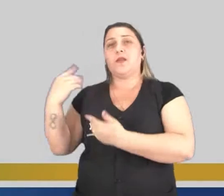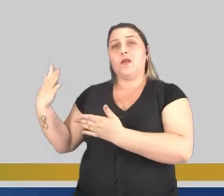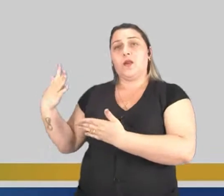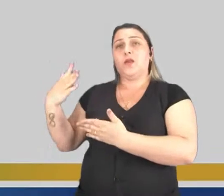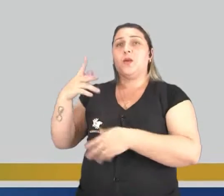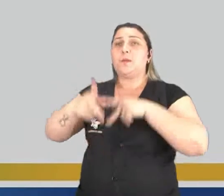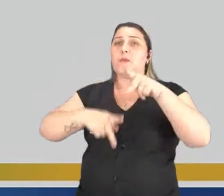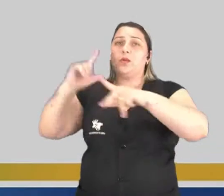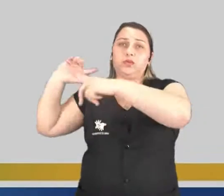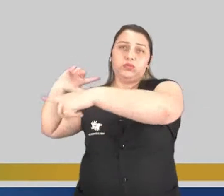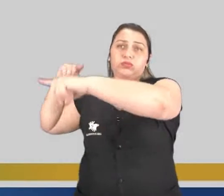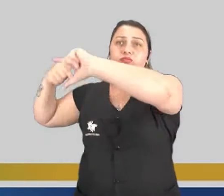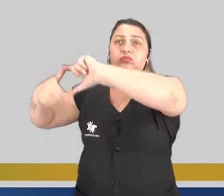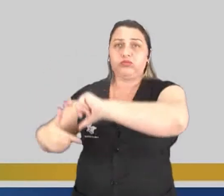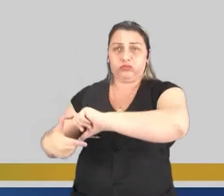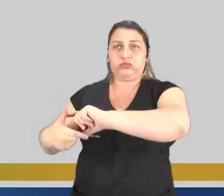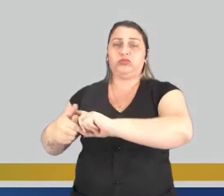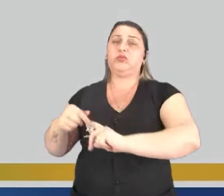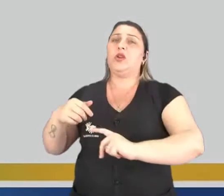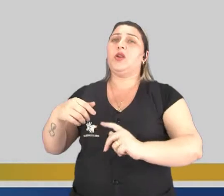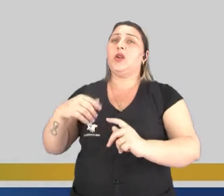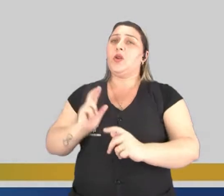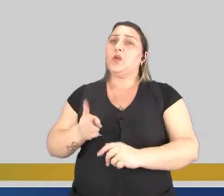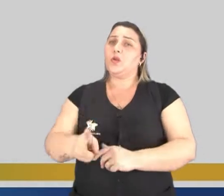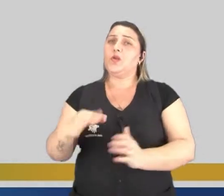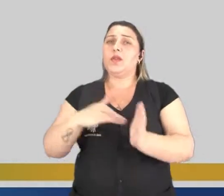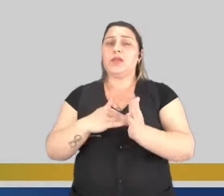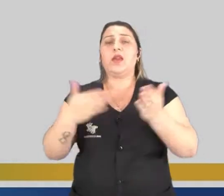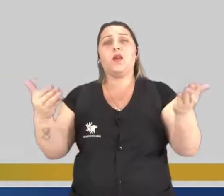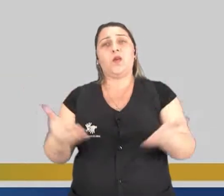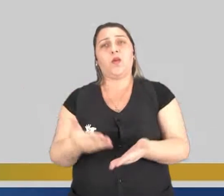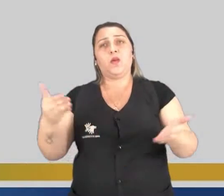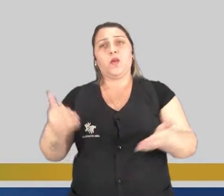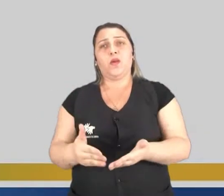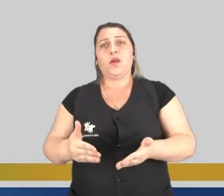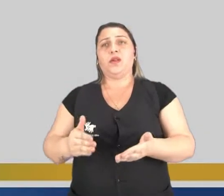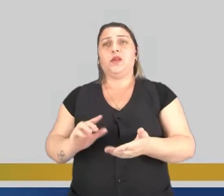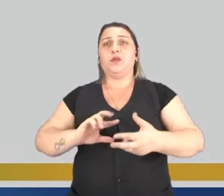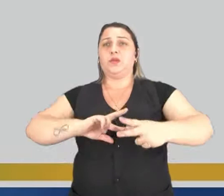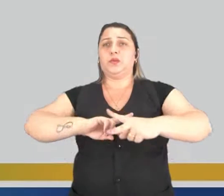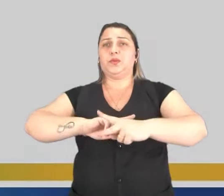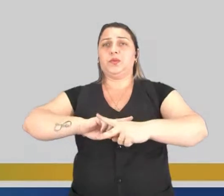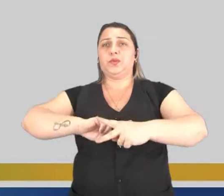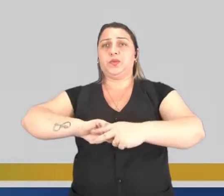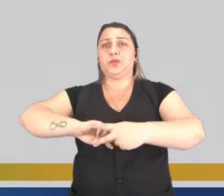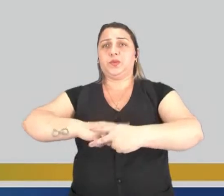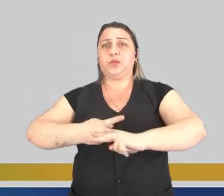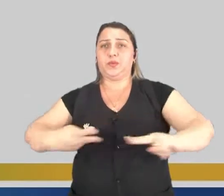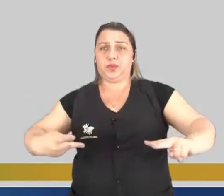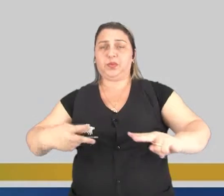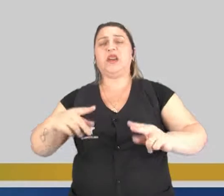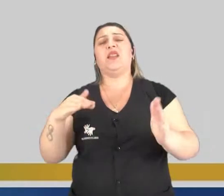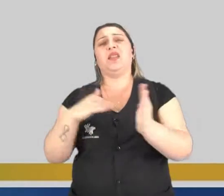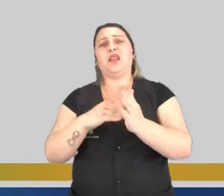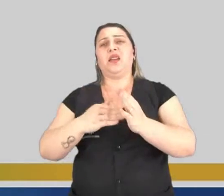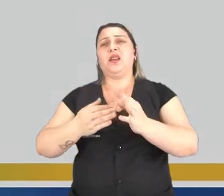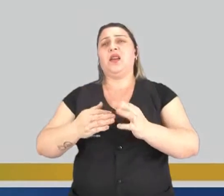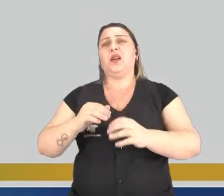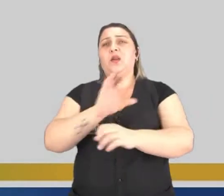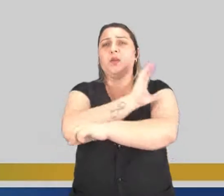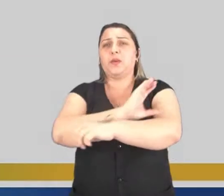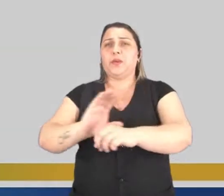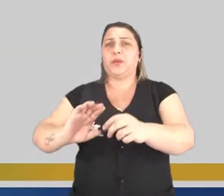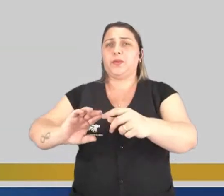que resistem a todas as adversidades, que fazem com que a cultura deles se distancie,